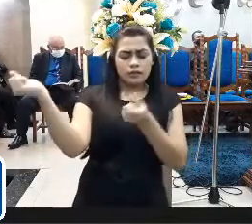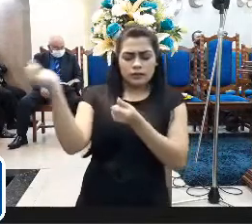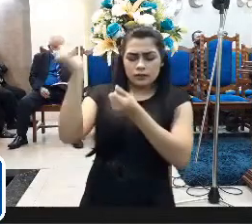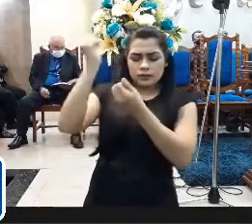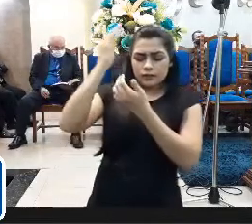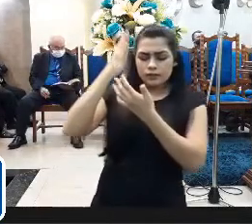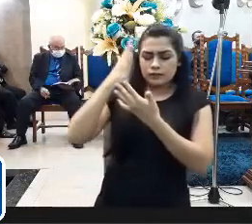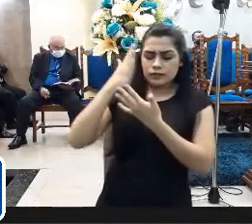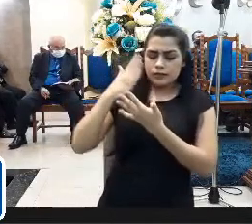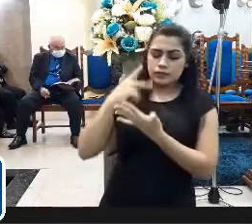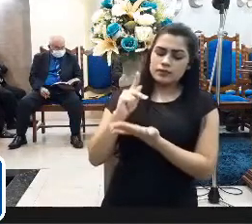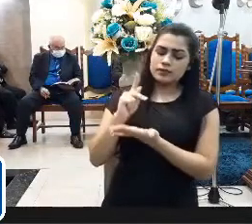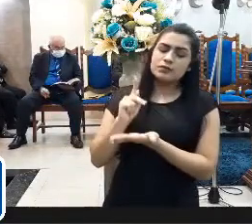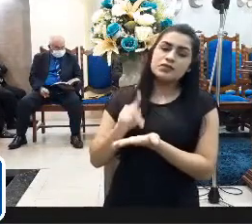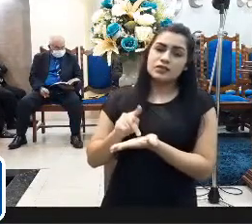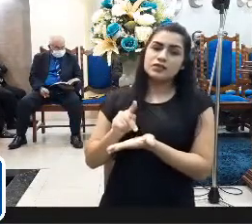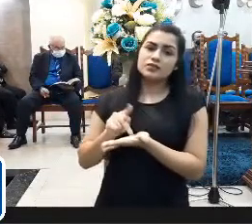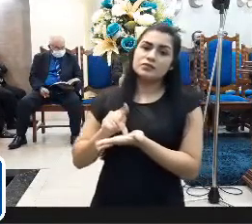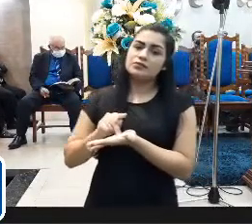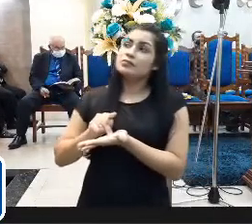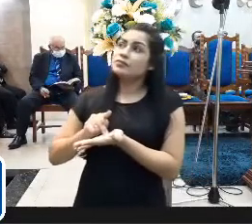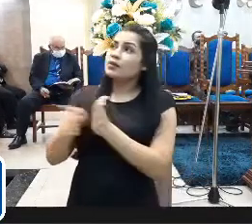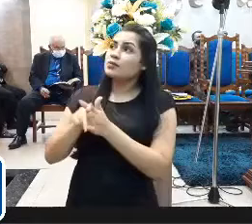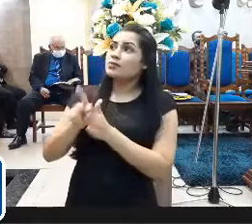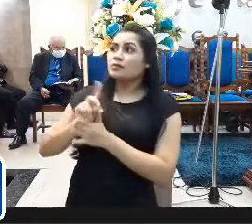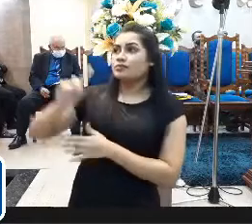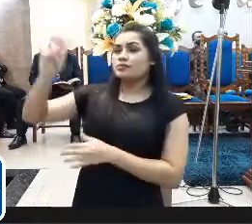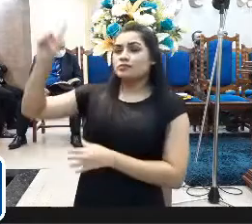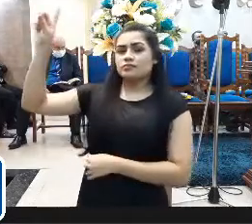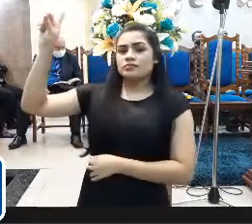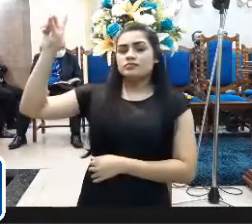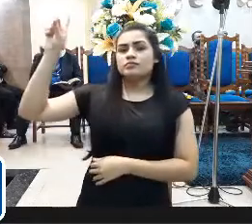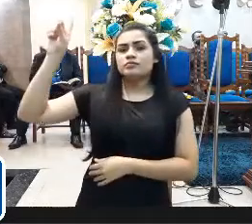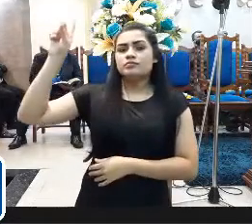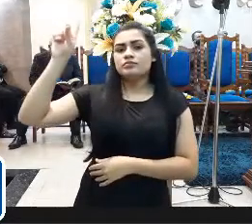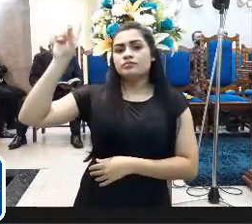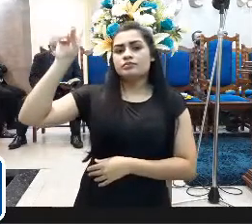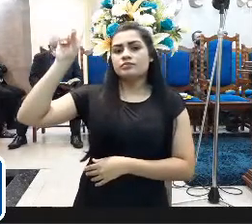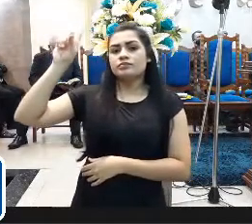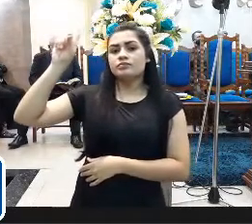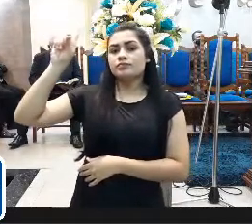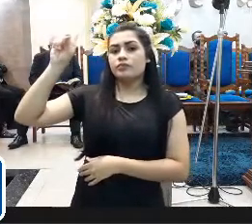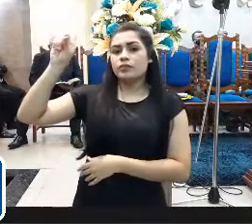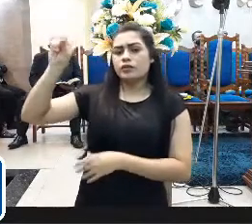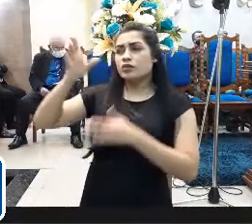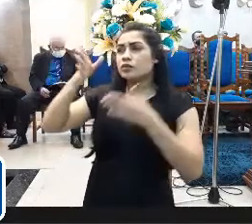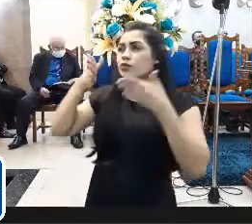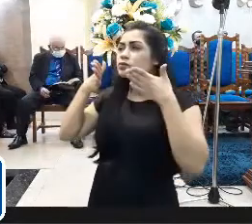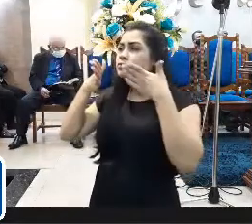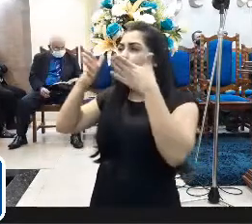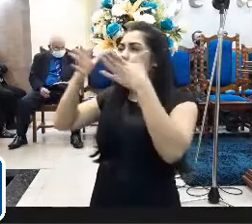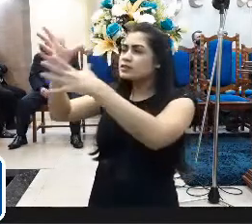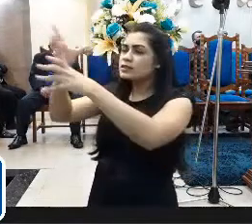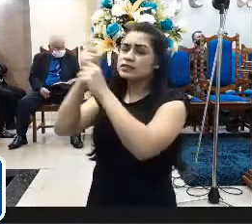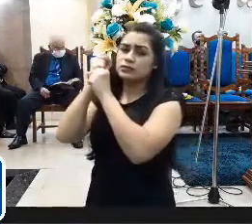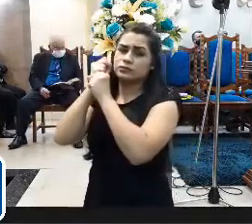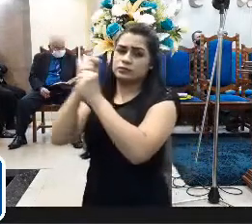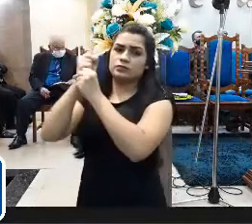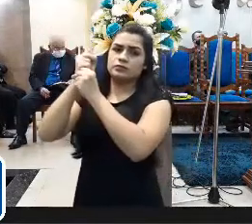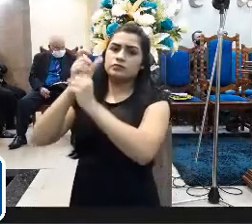graça, a graça de Deus, e nela estejam firmes. Aleluia.